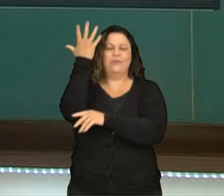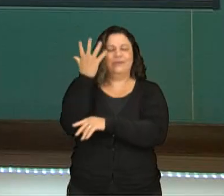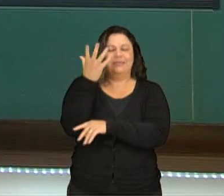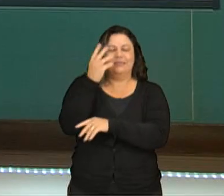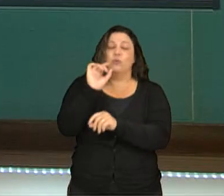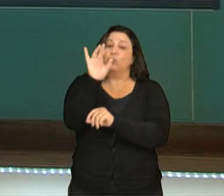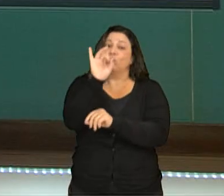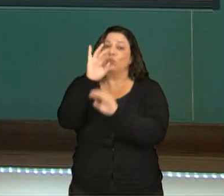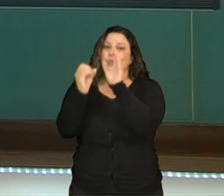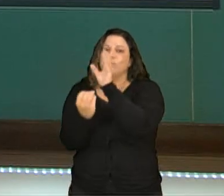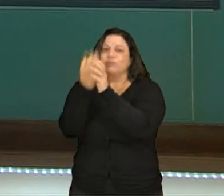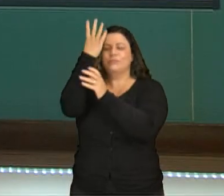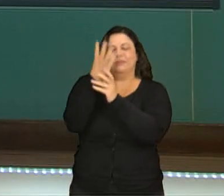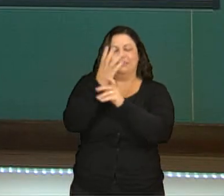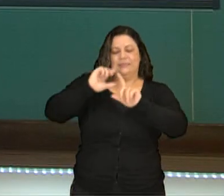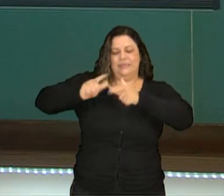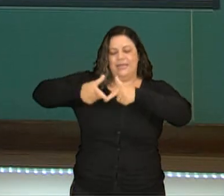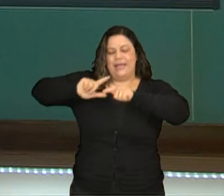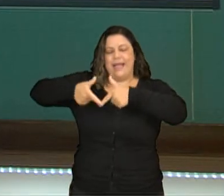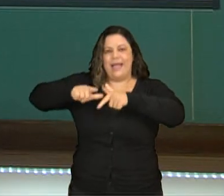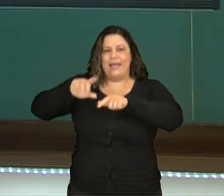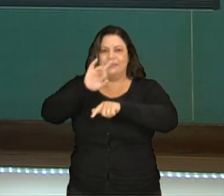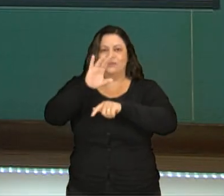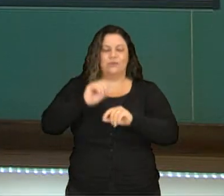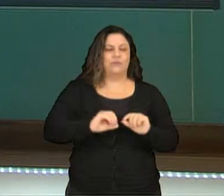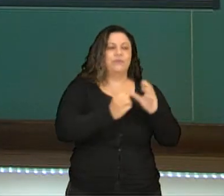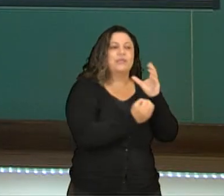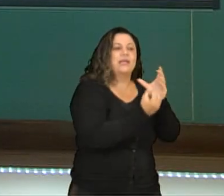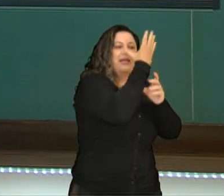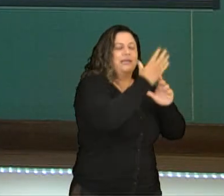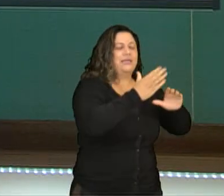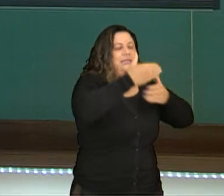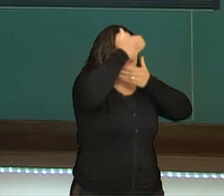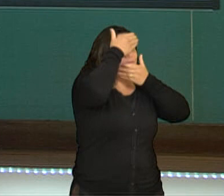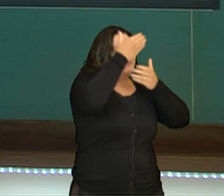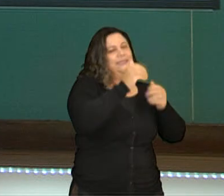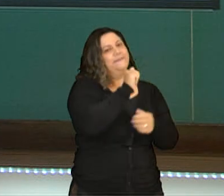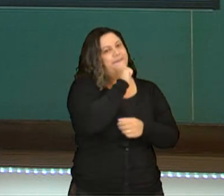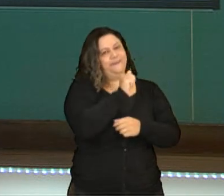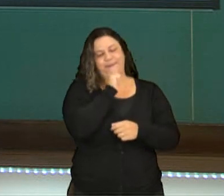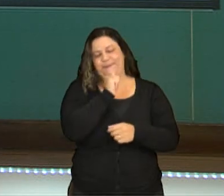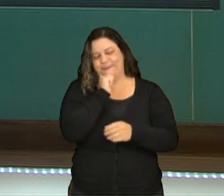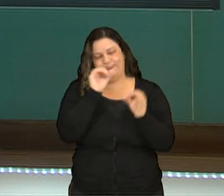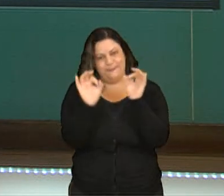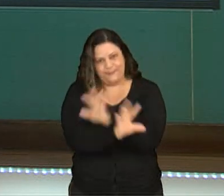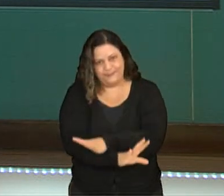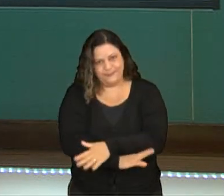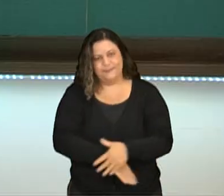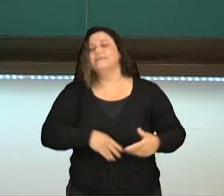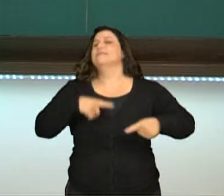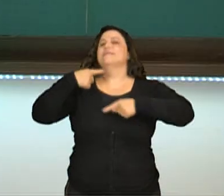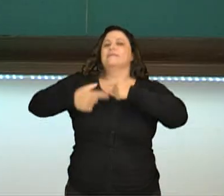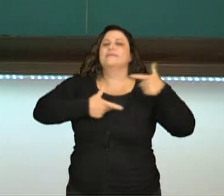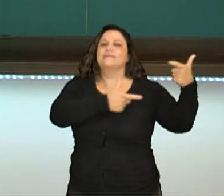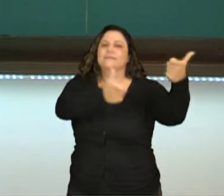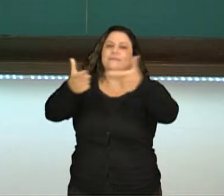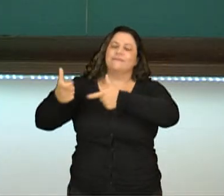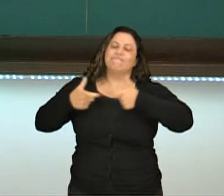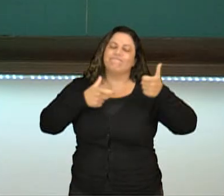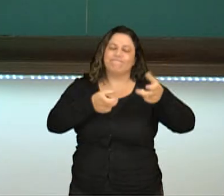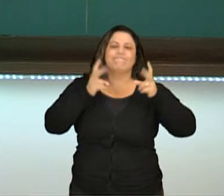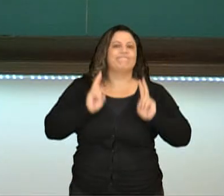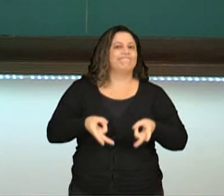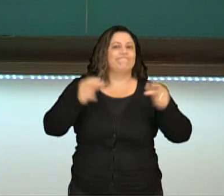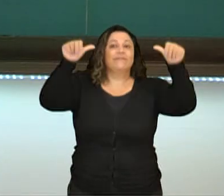em 1948. A criação da Palestina ainda não foi concretizada. Os conflitos na região